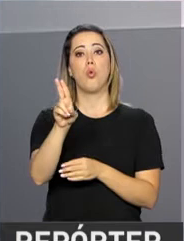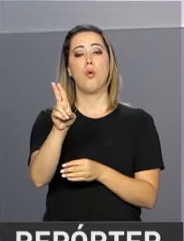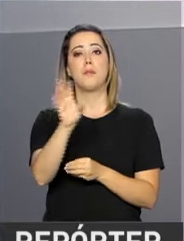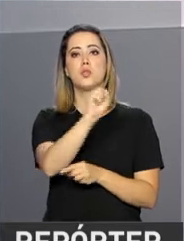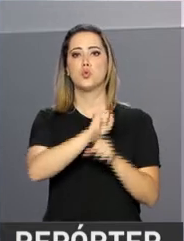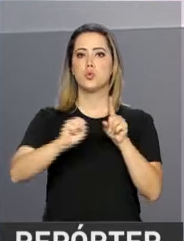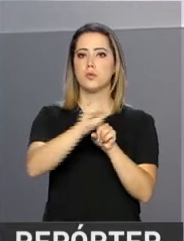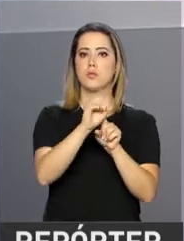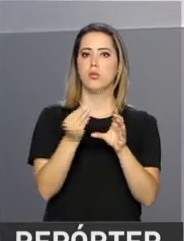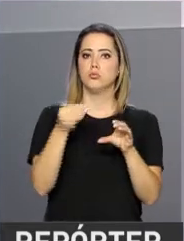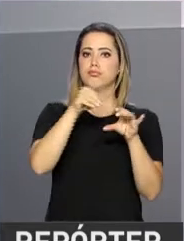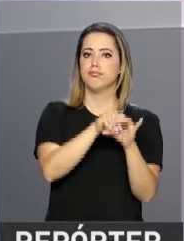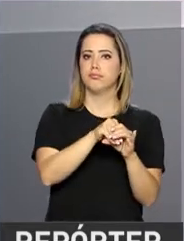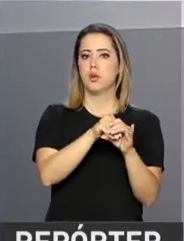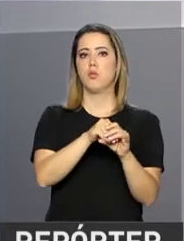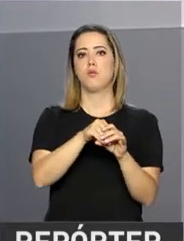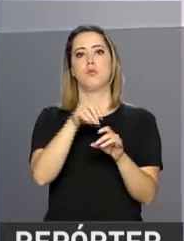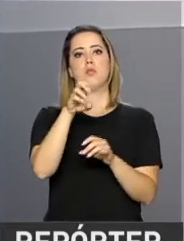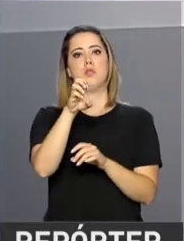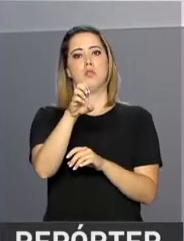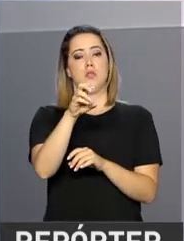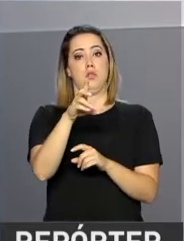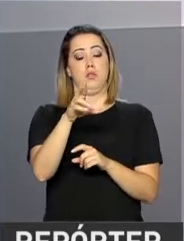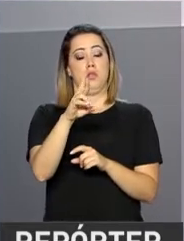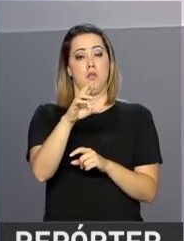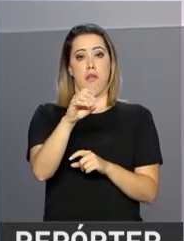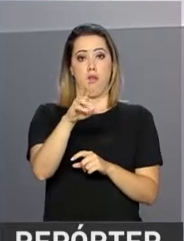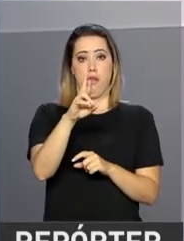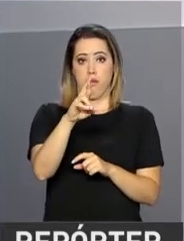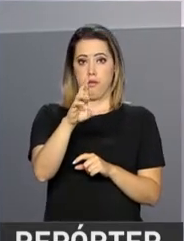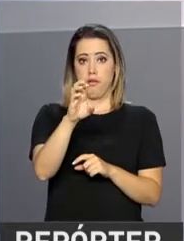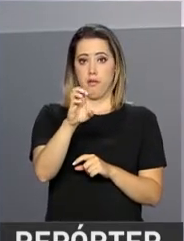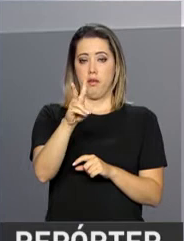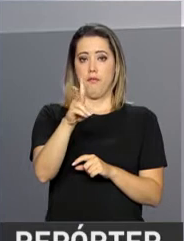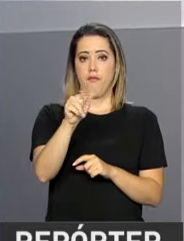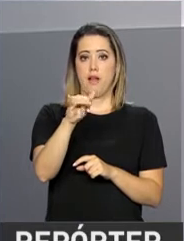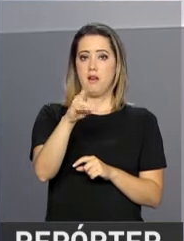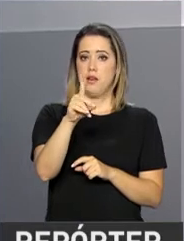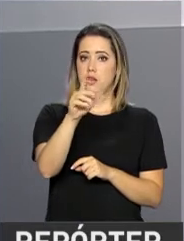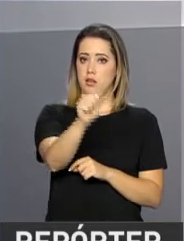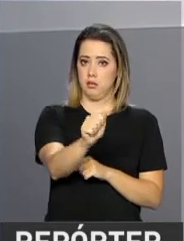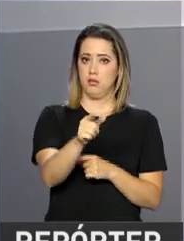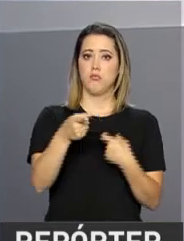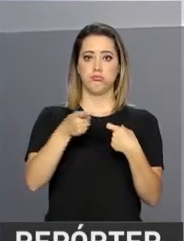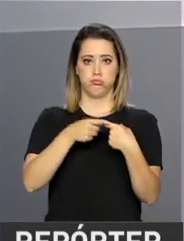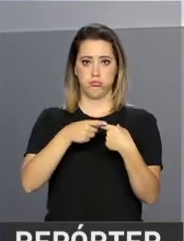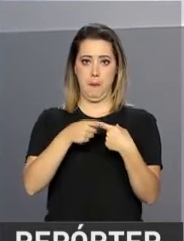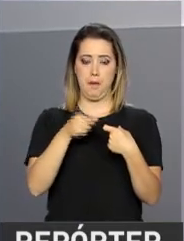no exame nacional de revalidação de diplomas médicos expedidos por instituições estrangeiras revalida